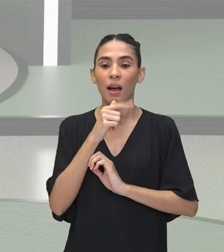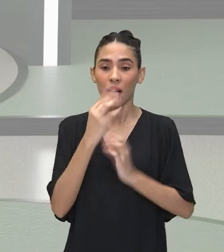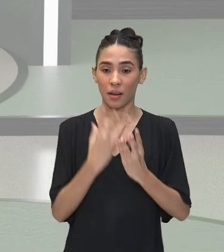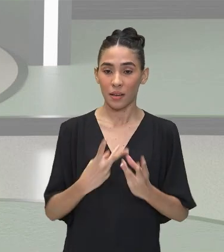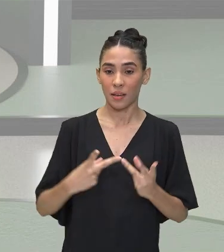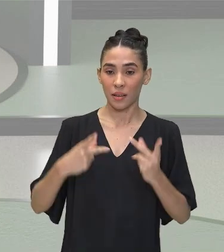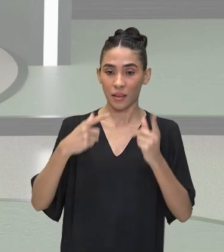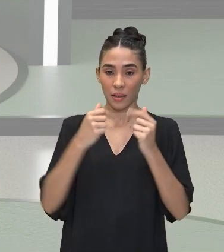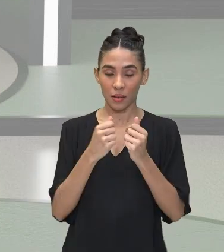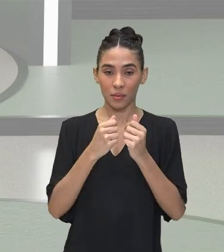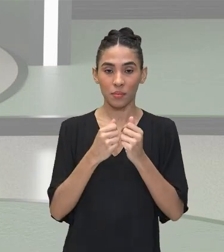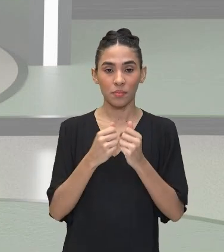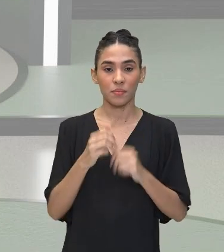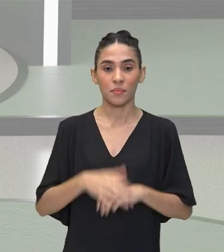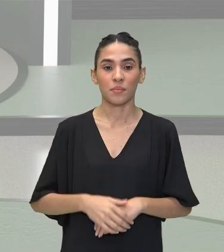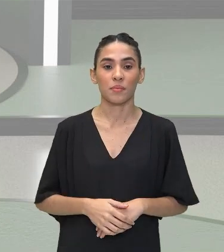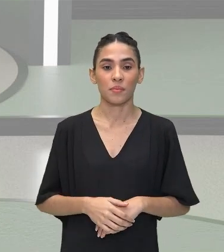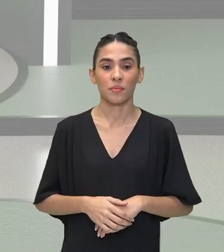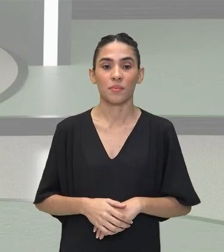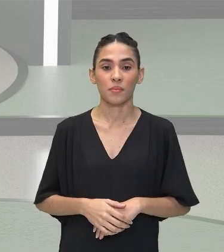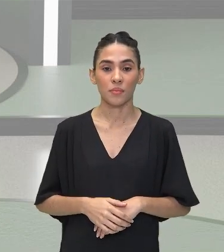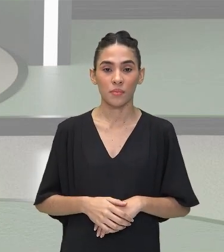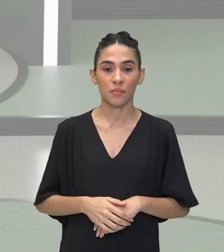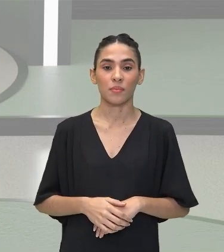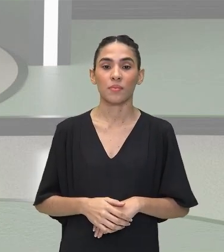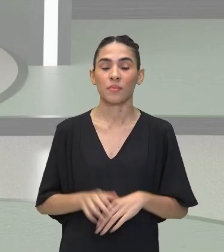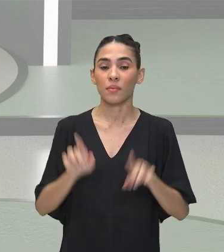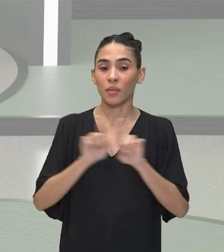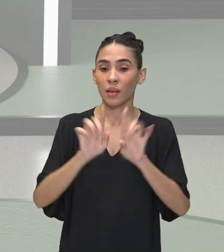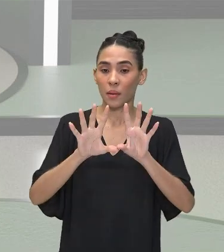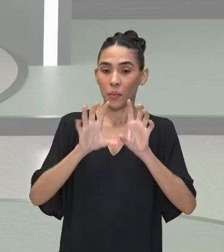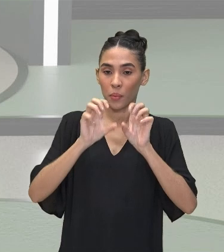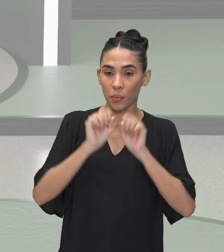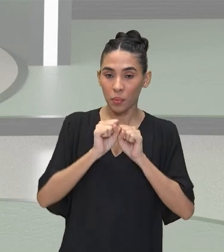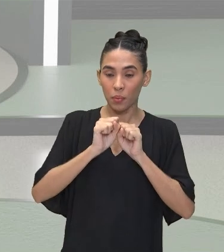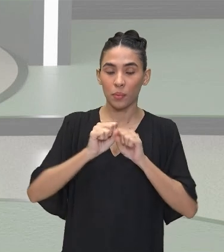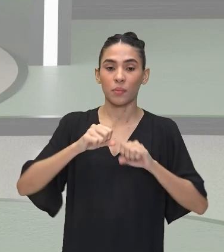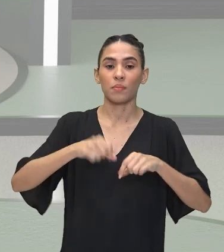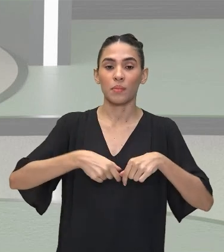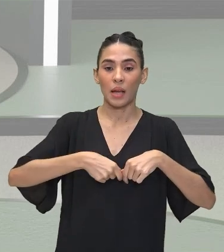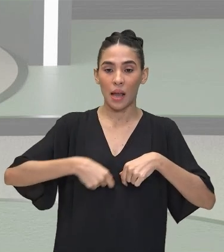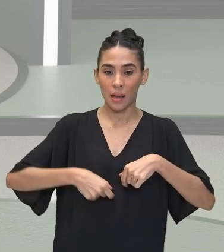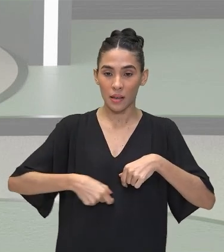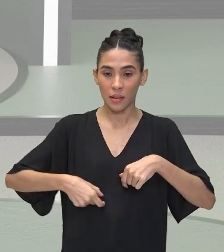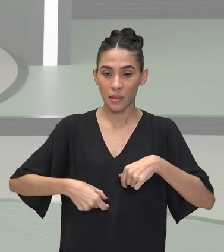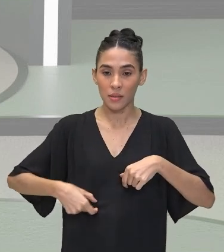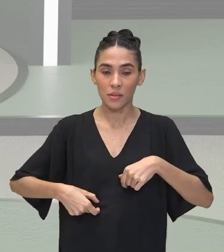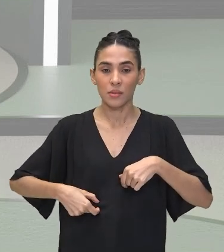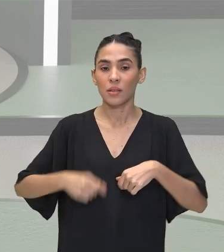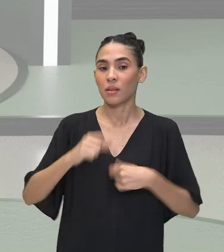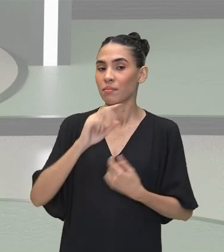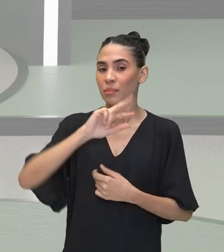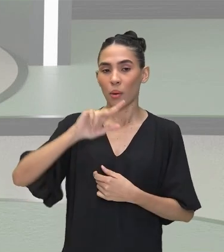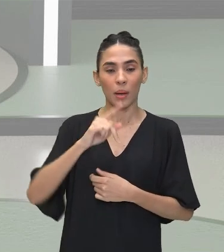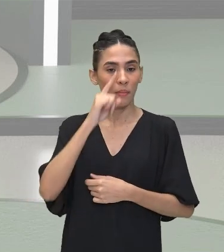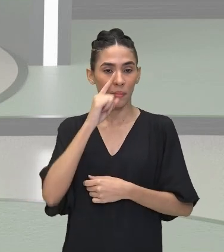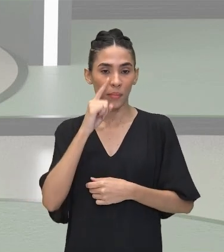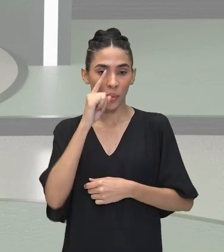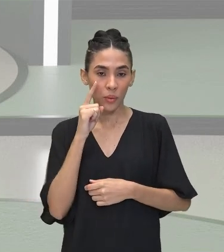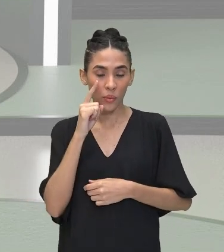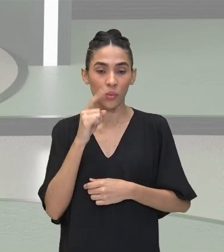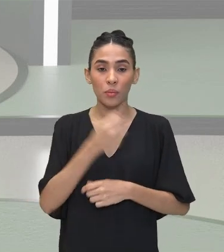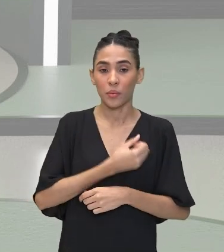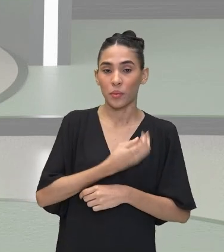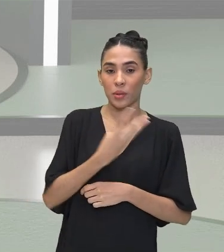isso que é chamado hidrossolúveis. E elas são absorvidas pelo intestino. Elas não são tóxicas e as